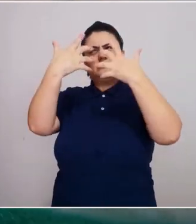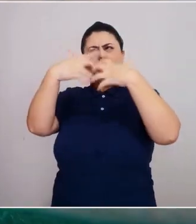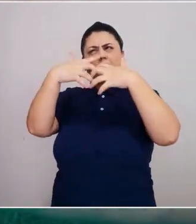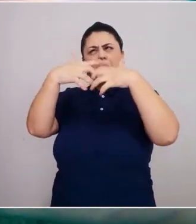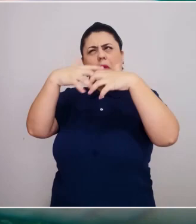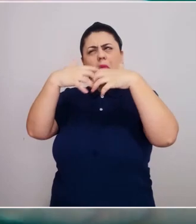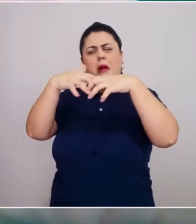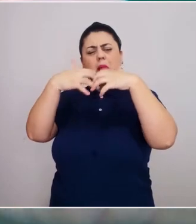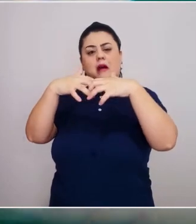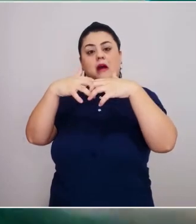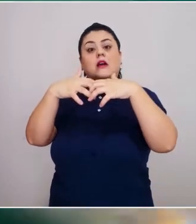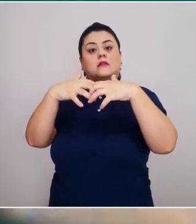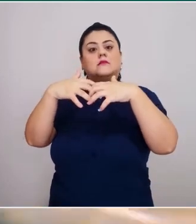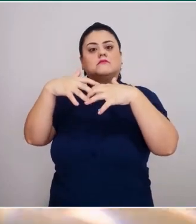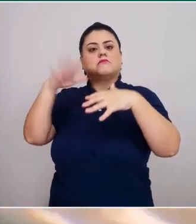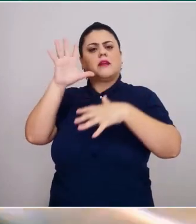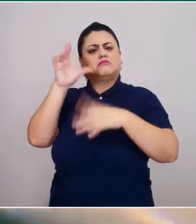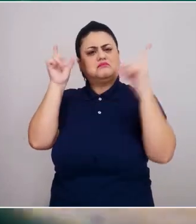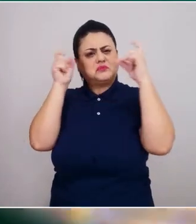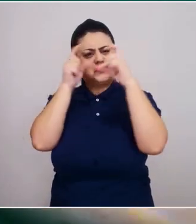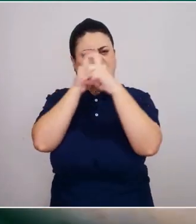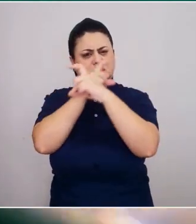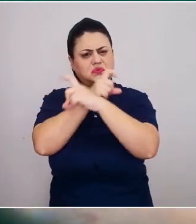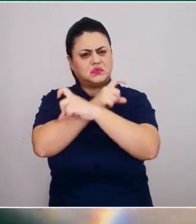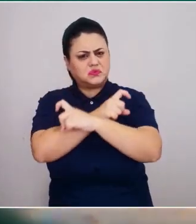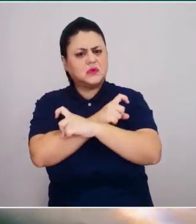redes e anéis.